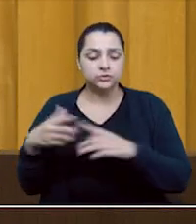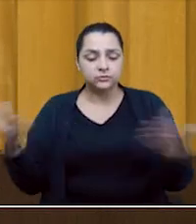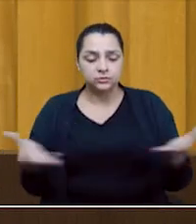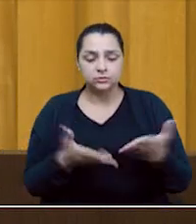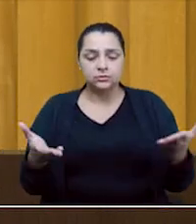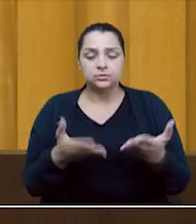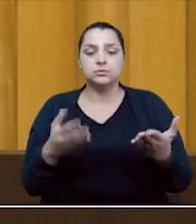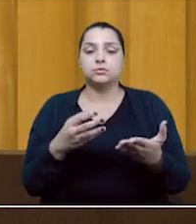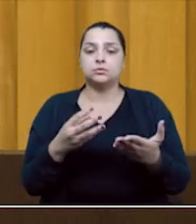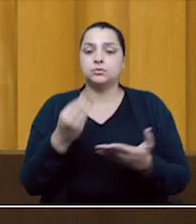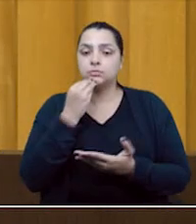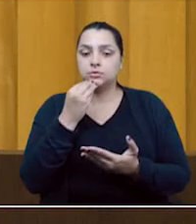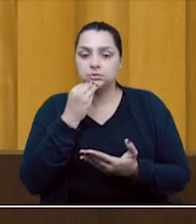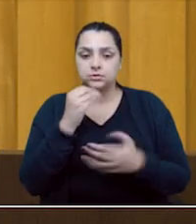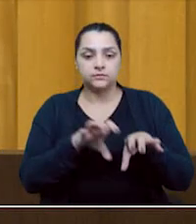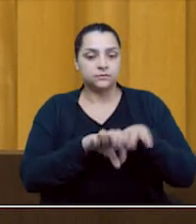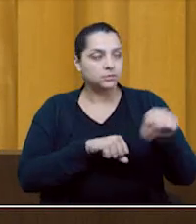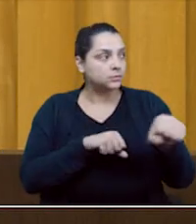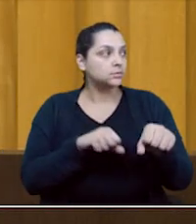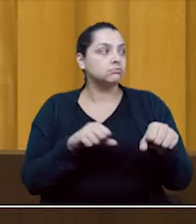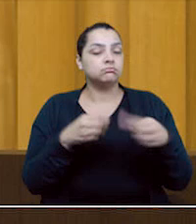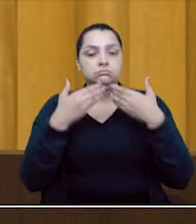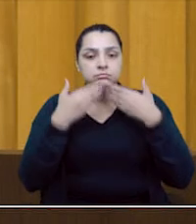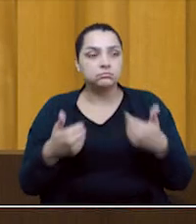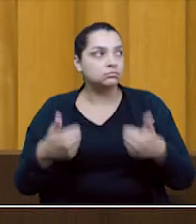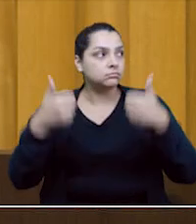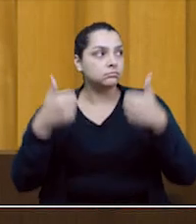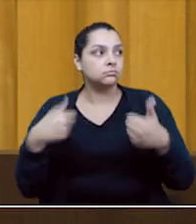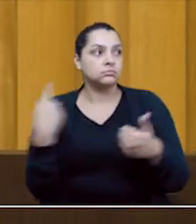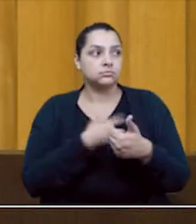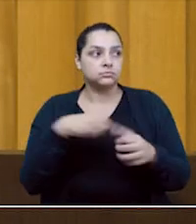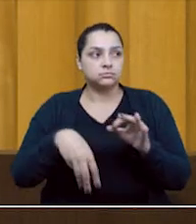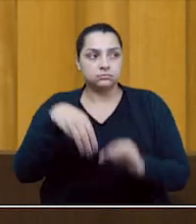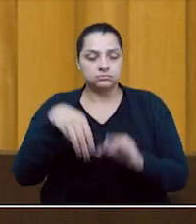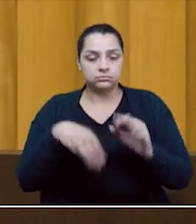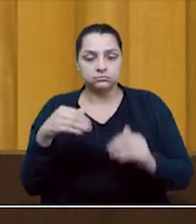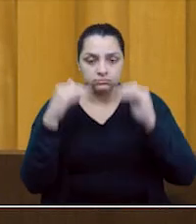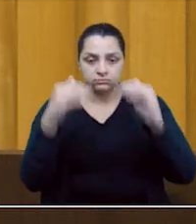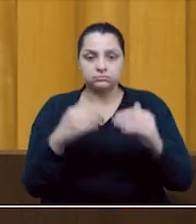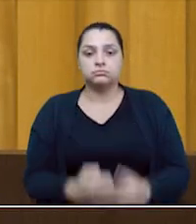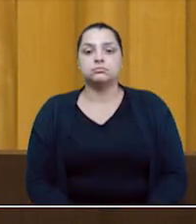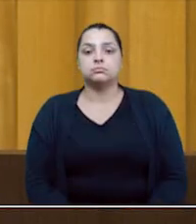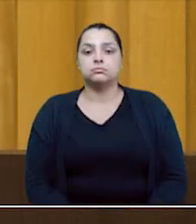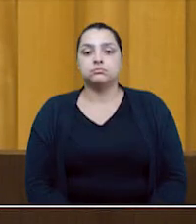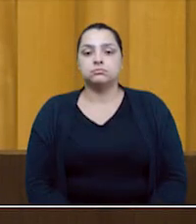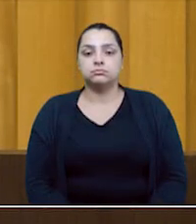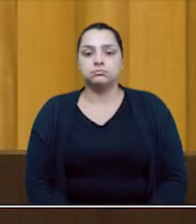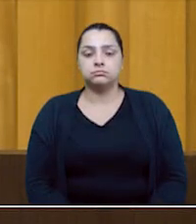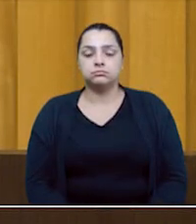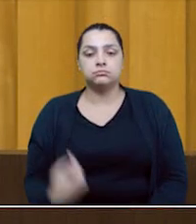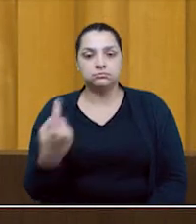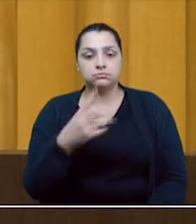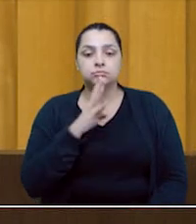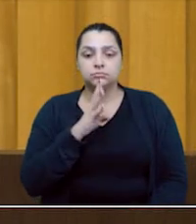formação e aperfeiçoamento a nossos magistrados e magistradas, faço votos que os conhecimentos aqui